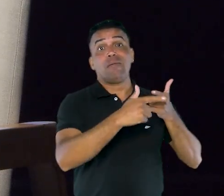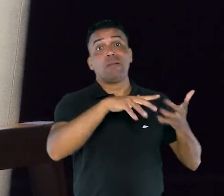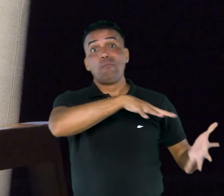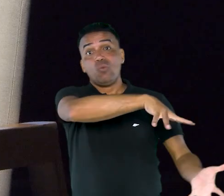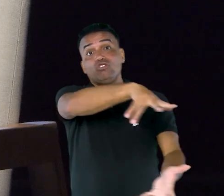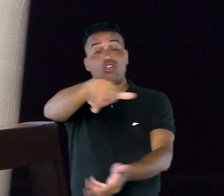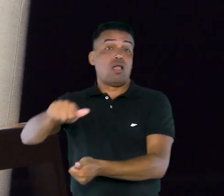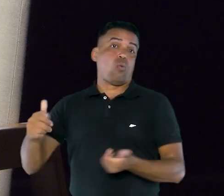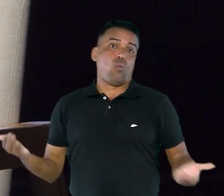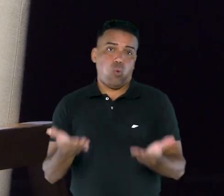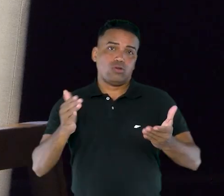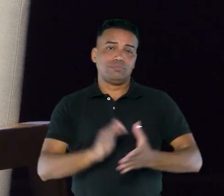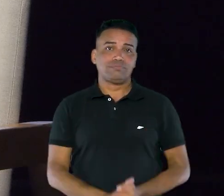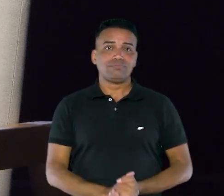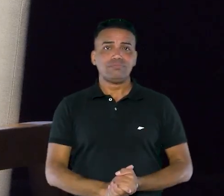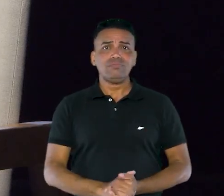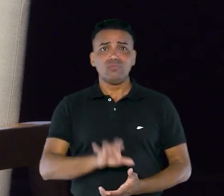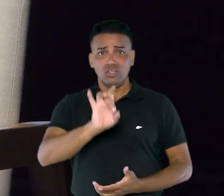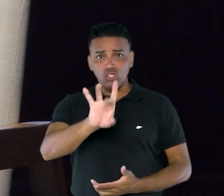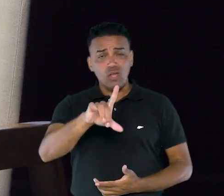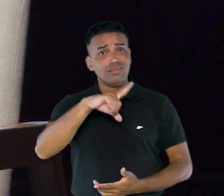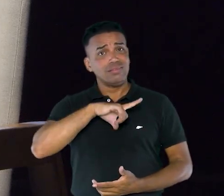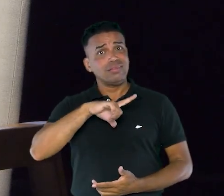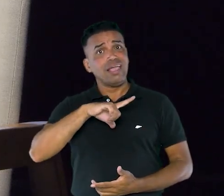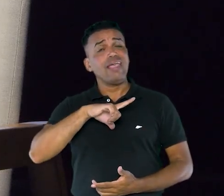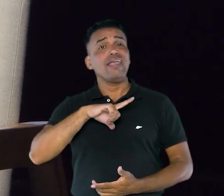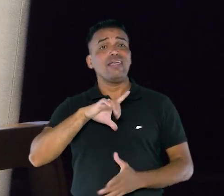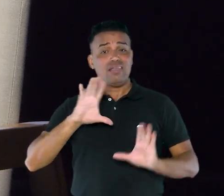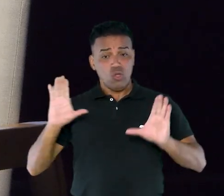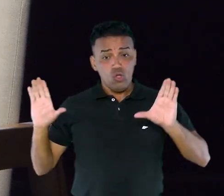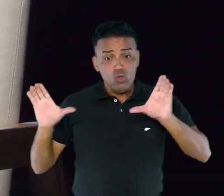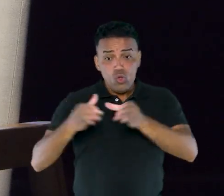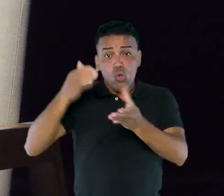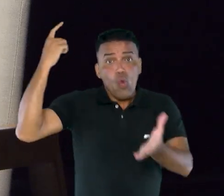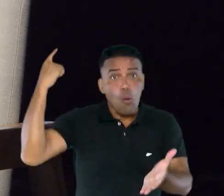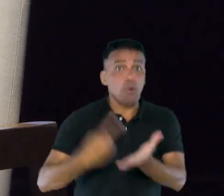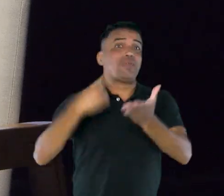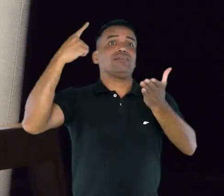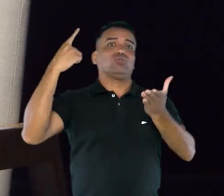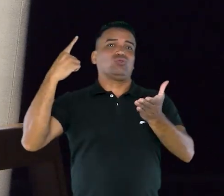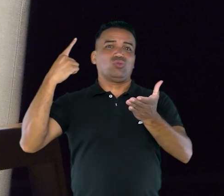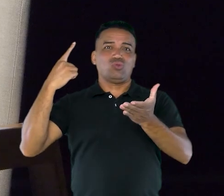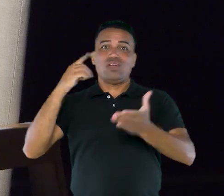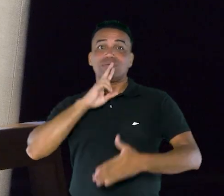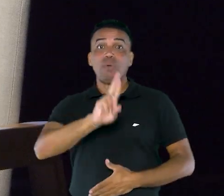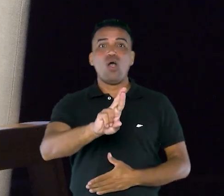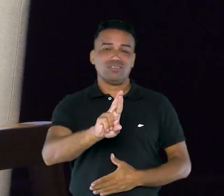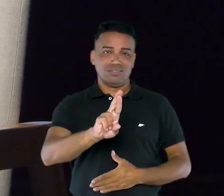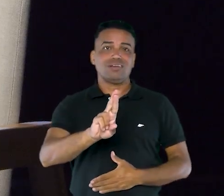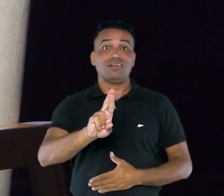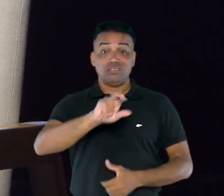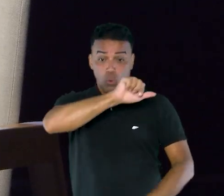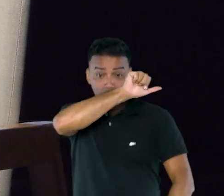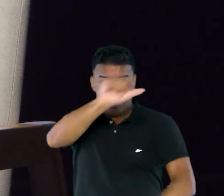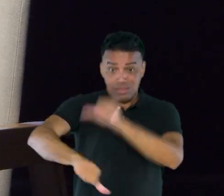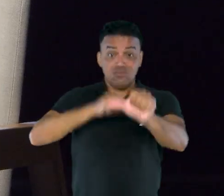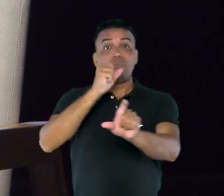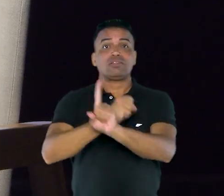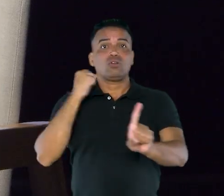se encontra hoje. Só existe uma solução coletiva. Só existe uma solução de